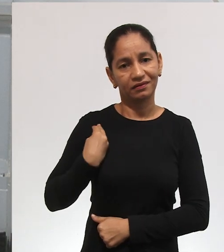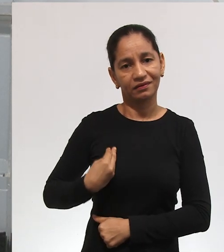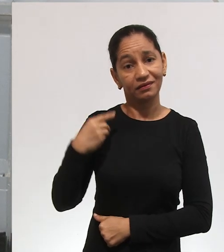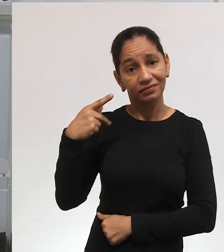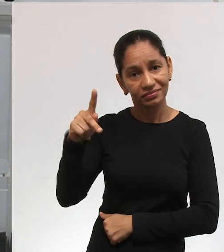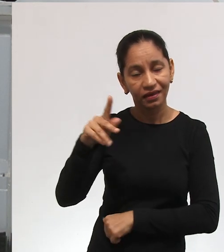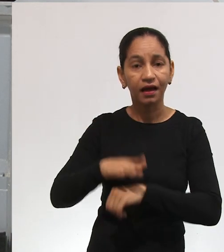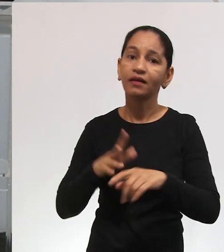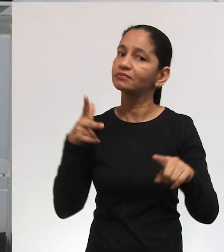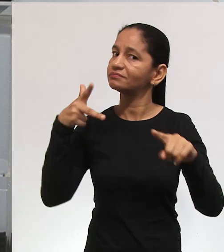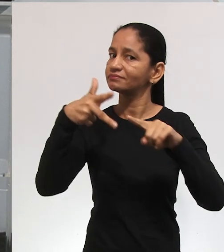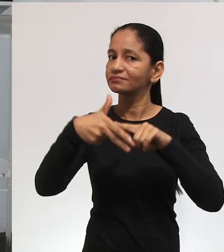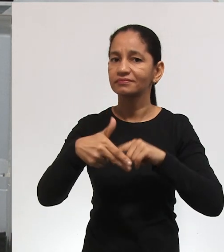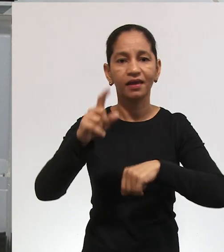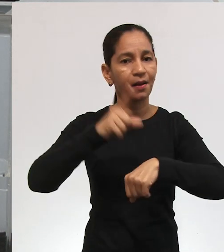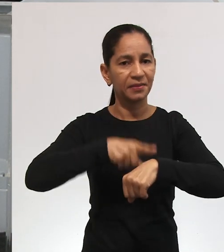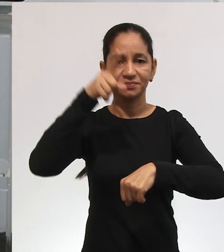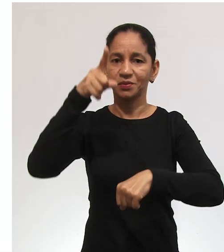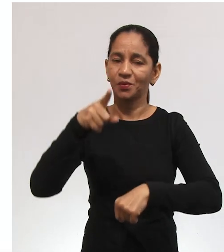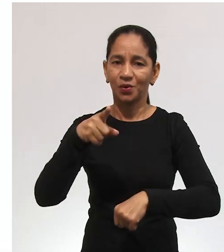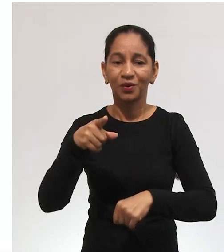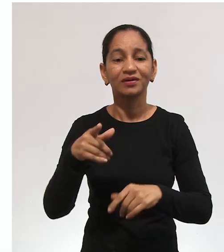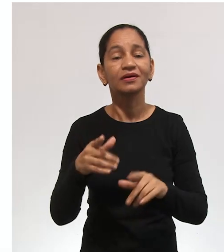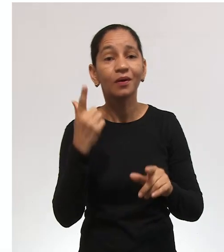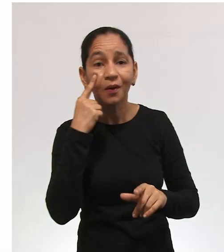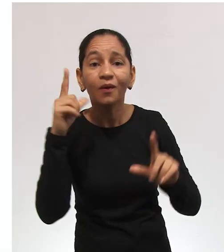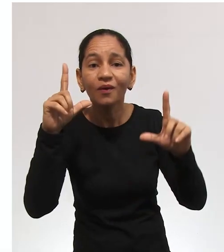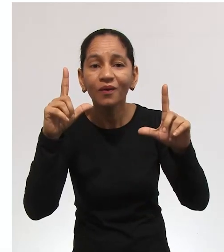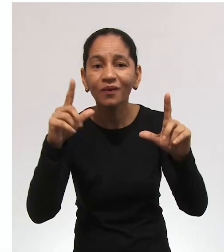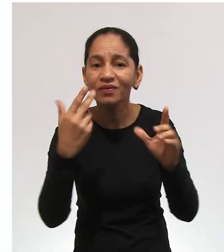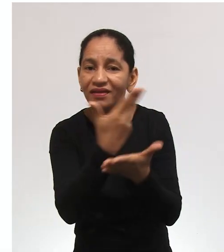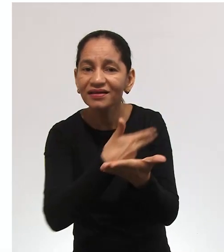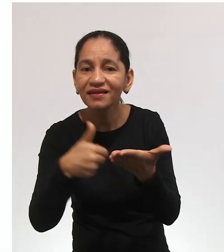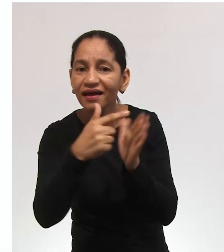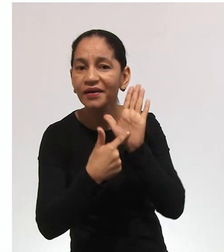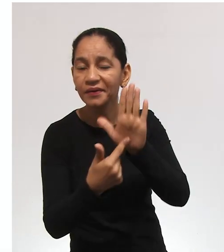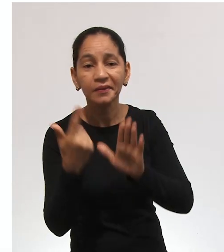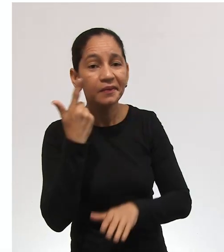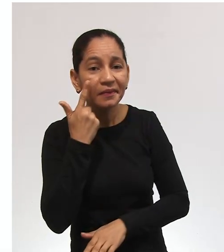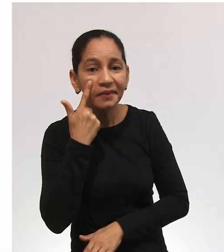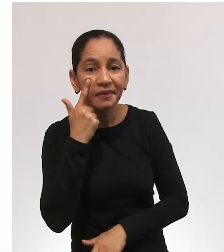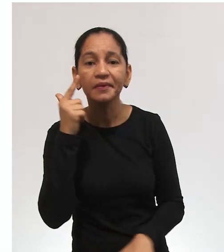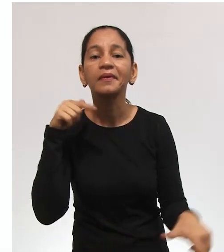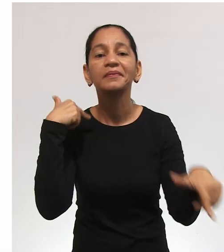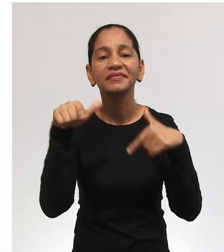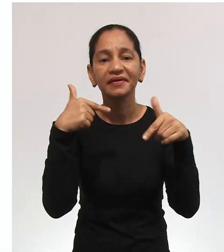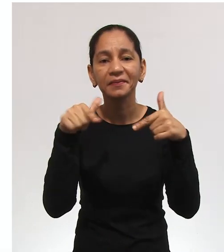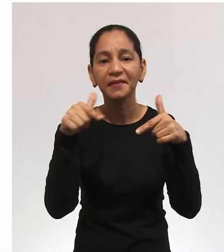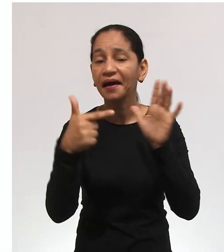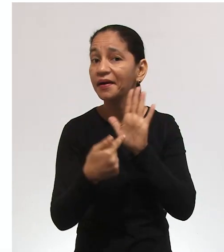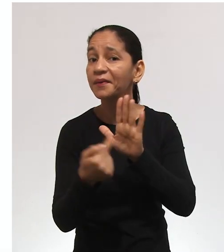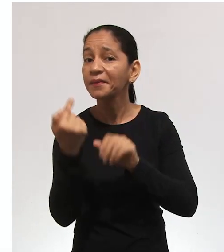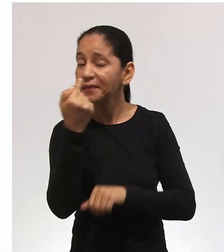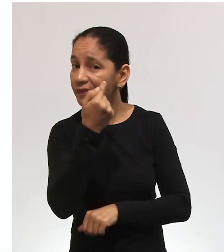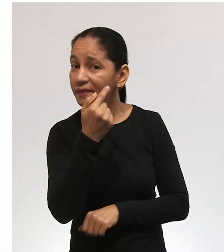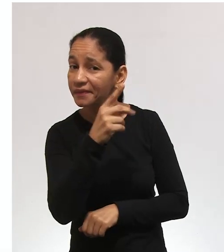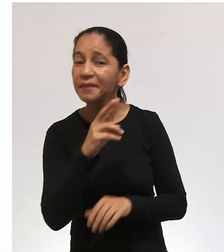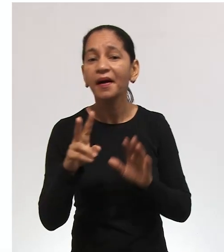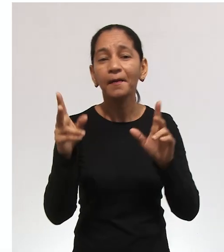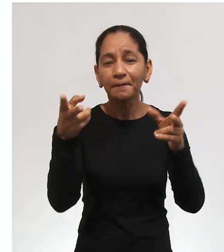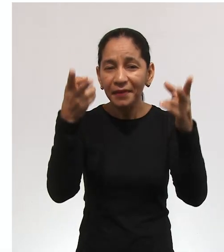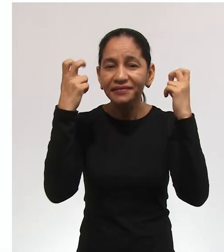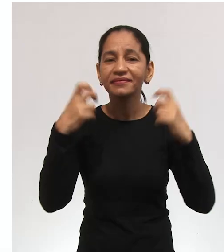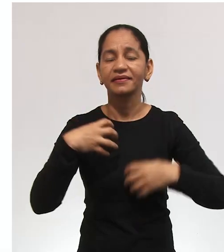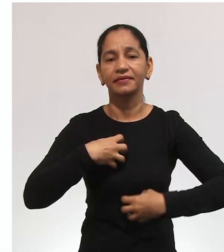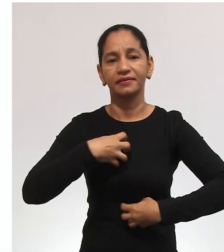corta de imediato essa figura. Aqui nós temos uma imagem, né, de como funcionava a questão mesmo